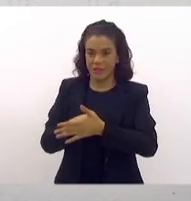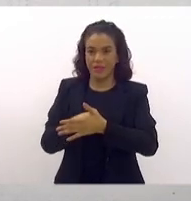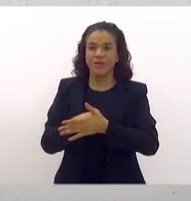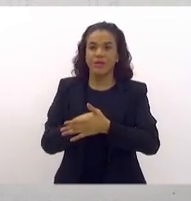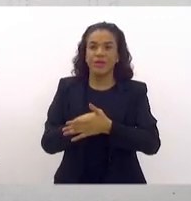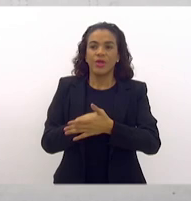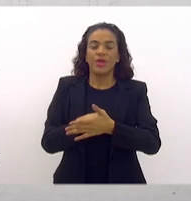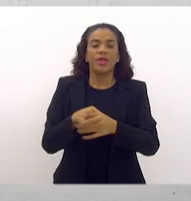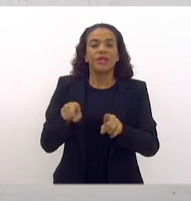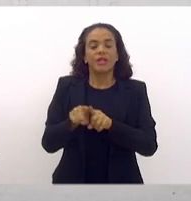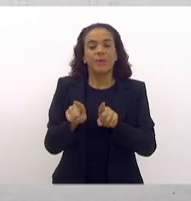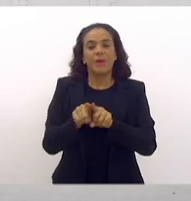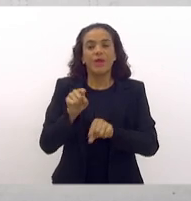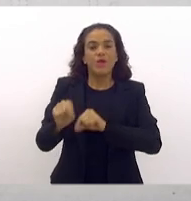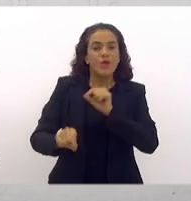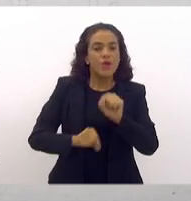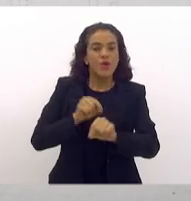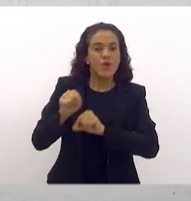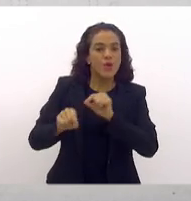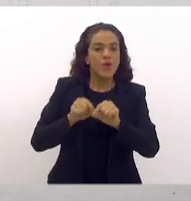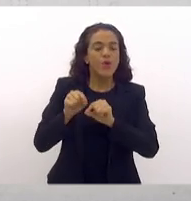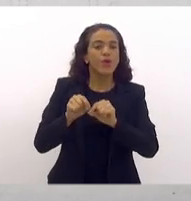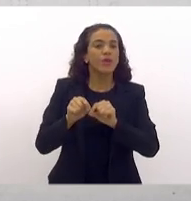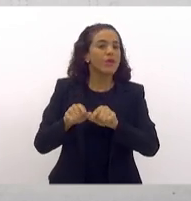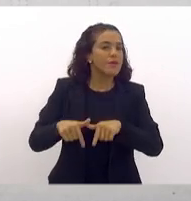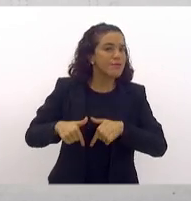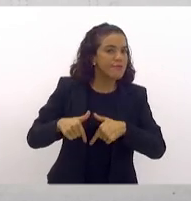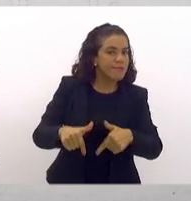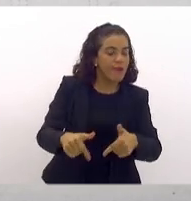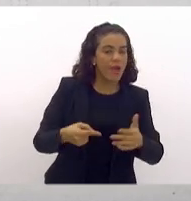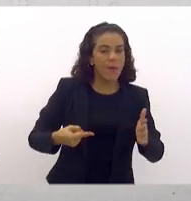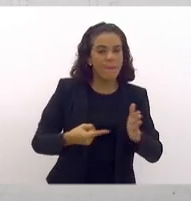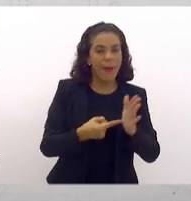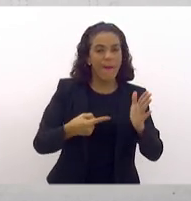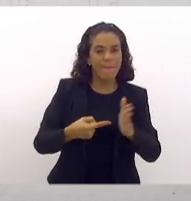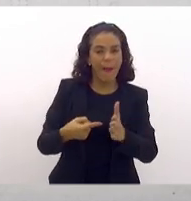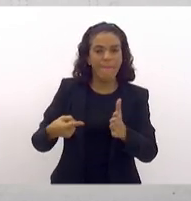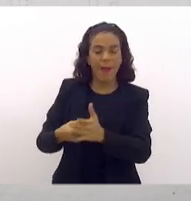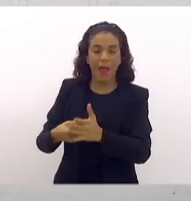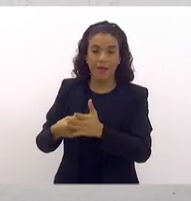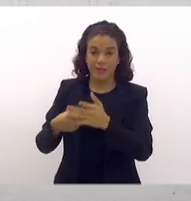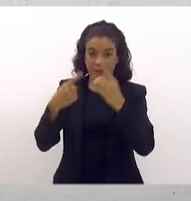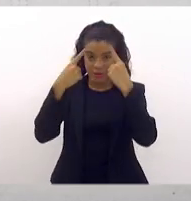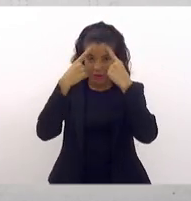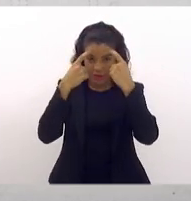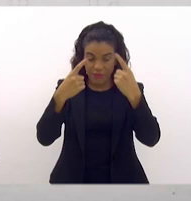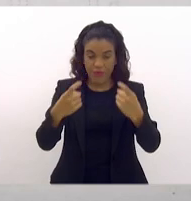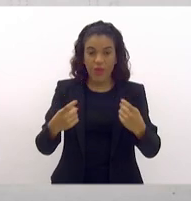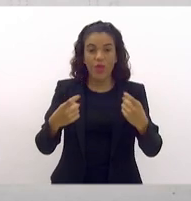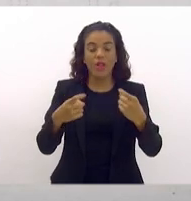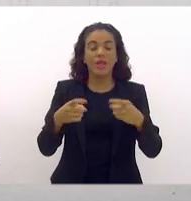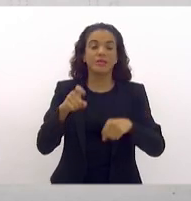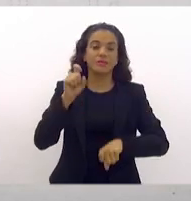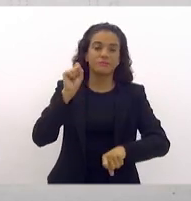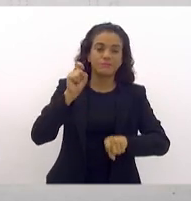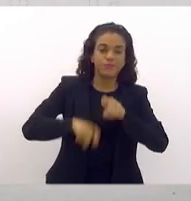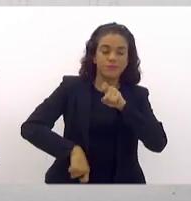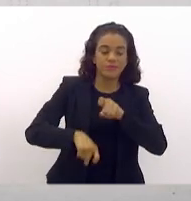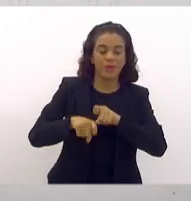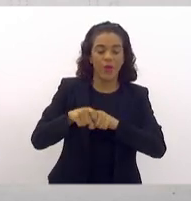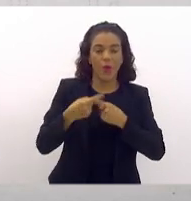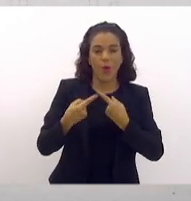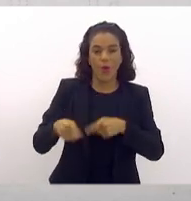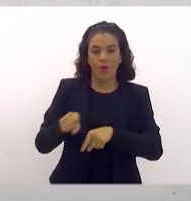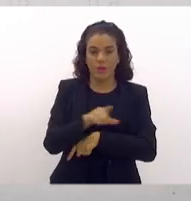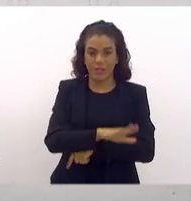o que fazer, na verdade, com as denúncias, né, de conteúdos de violência sexual contra crianças e adolescentes naquela época no